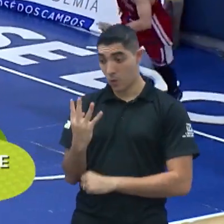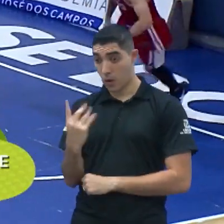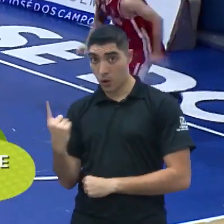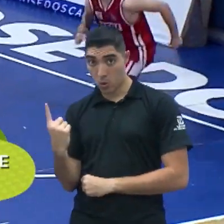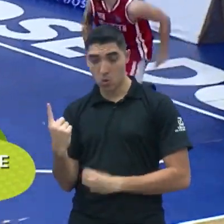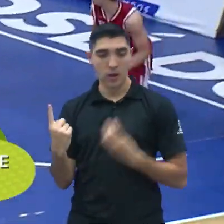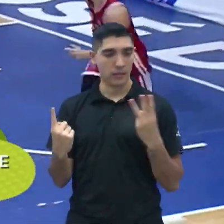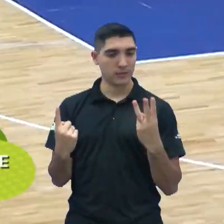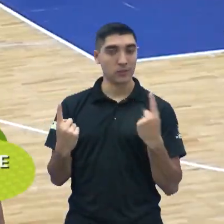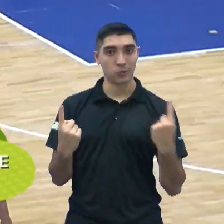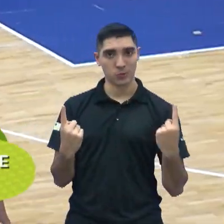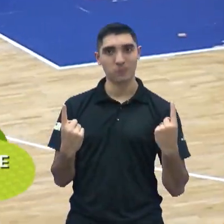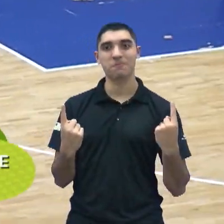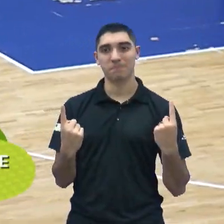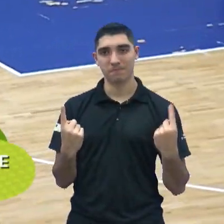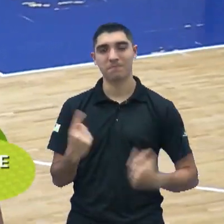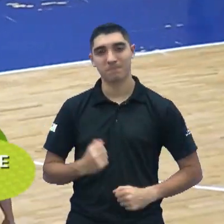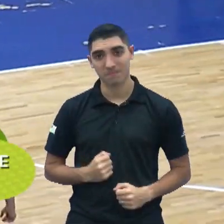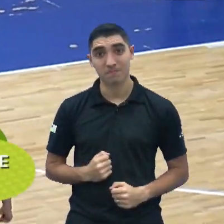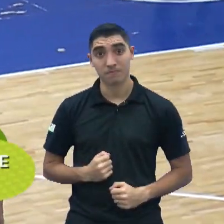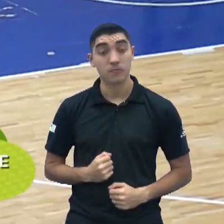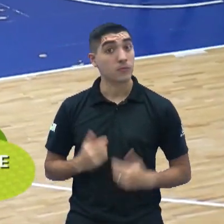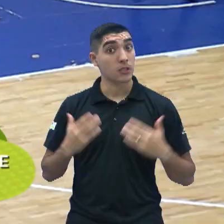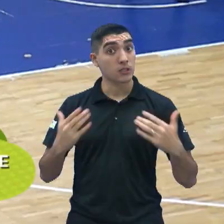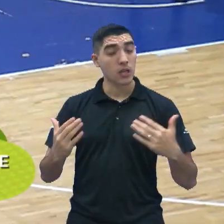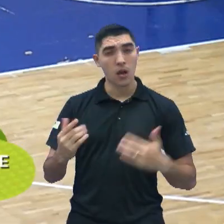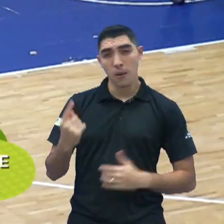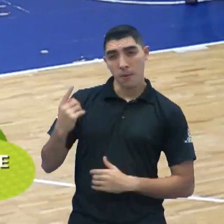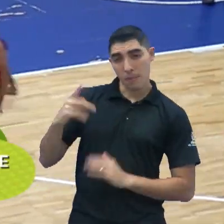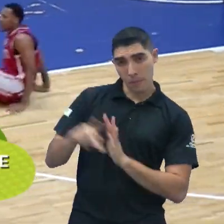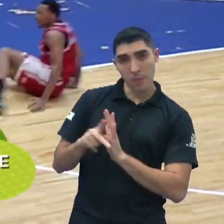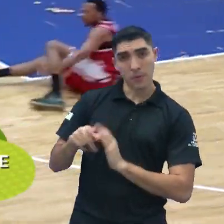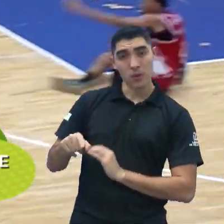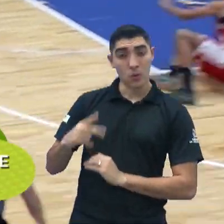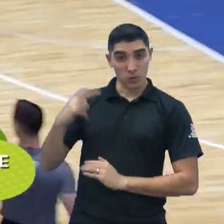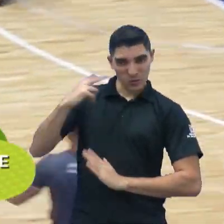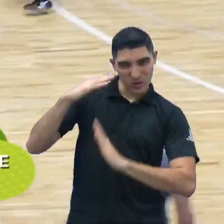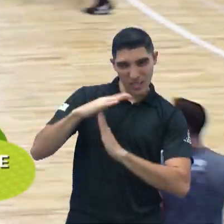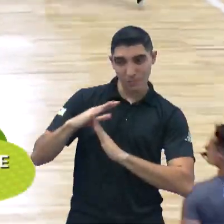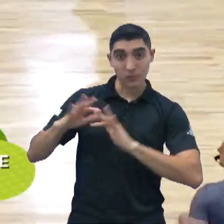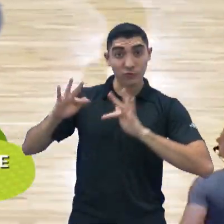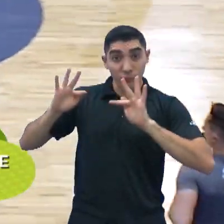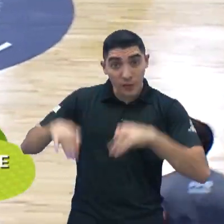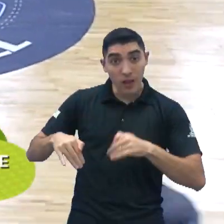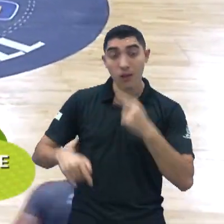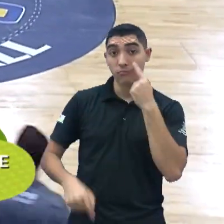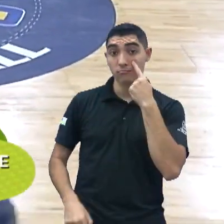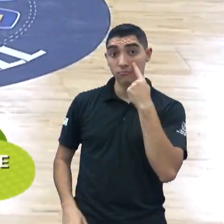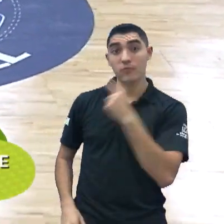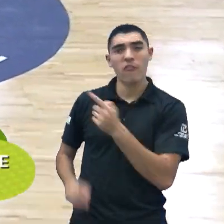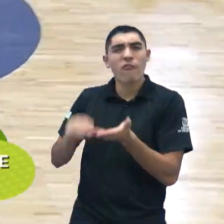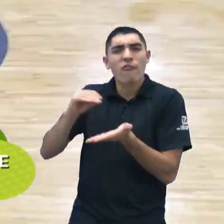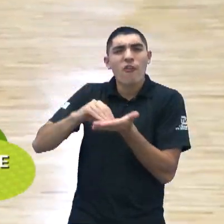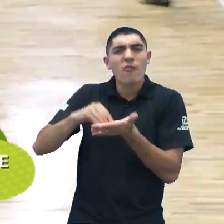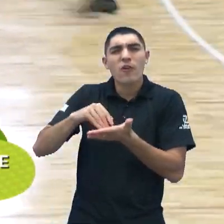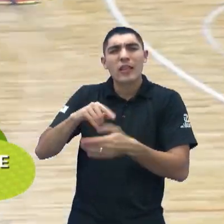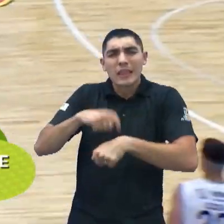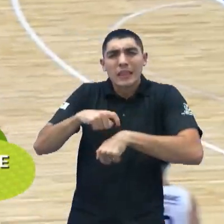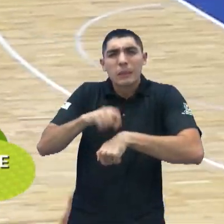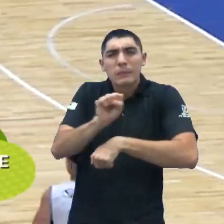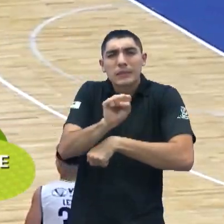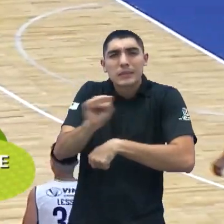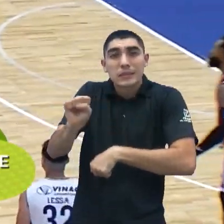41-31 para o São José. E para fechar o primeiro tempo com chave de ouro, faltando segundos para zerar